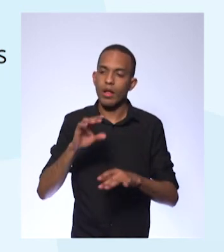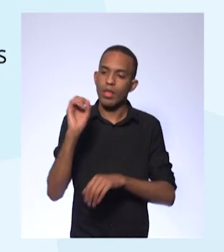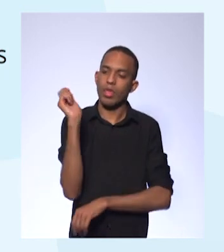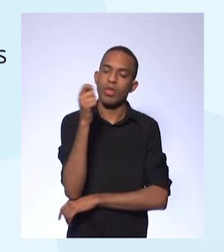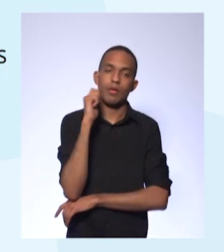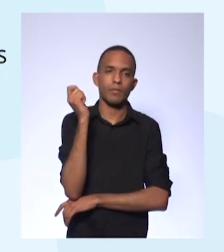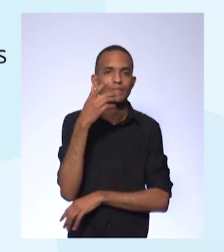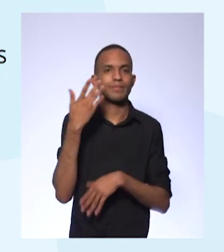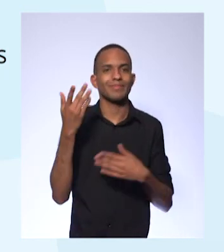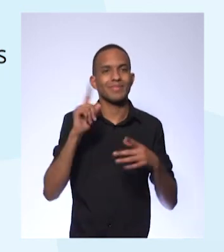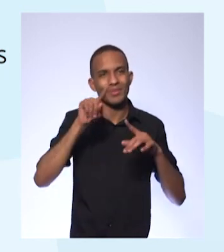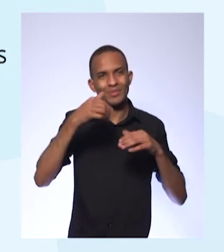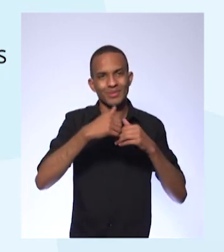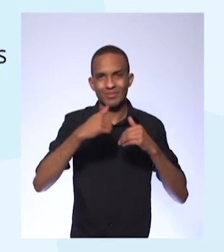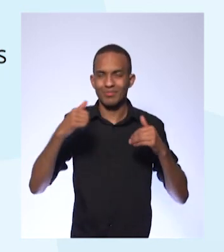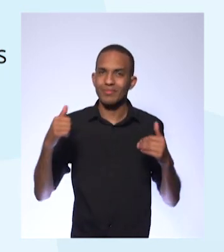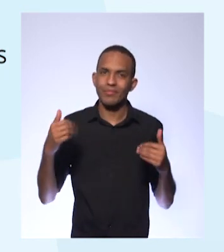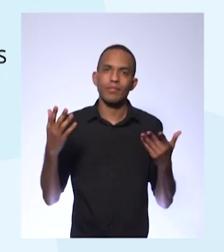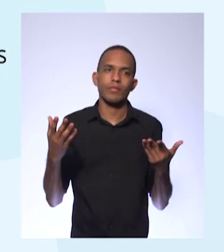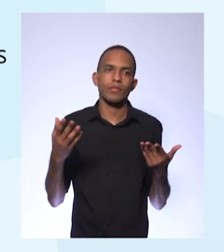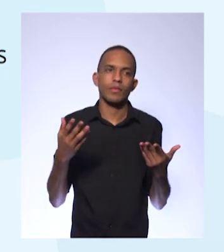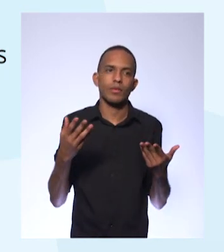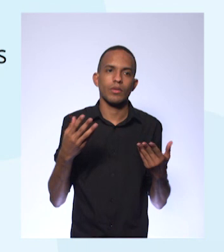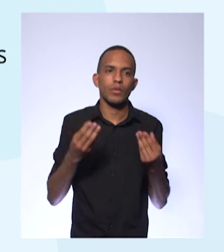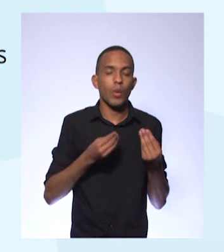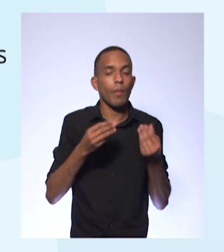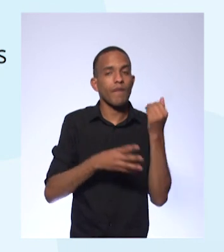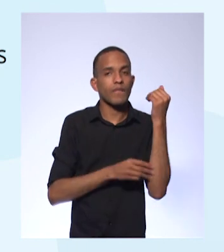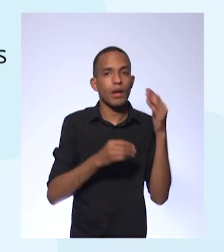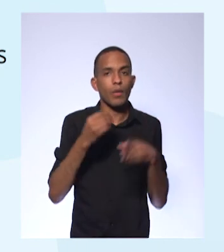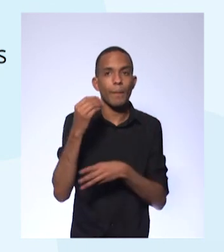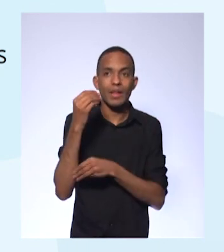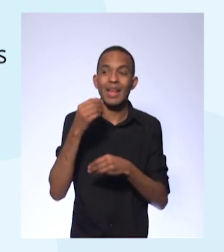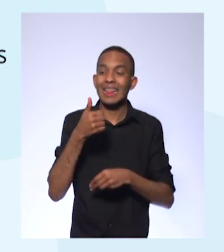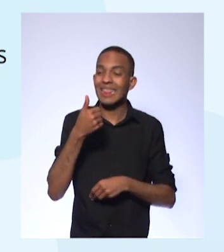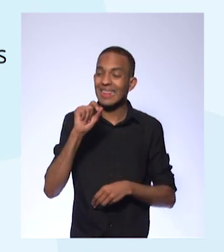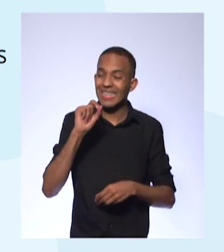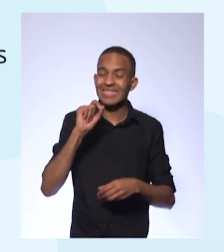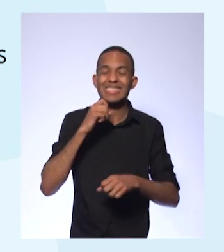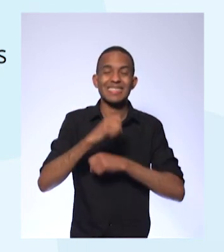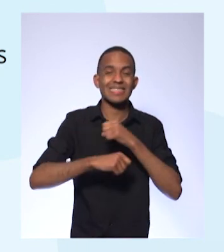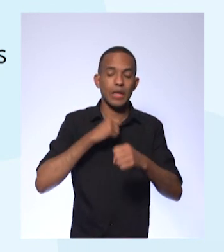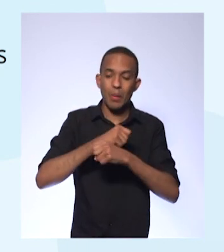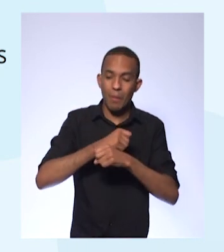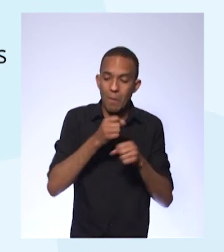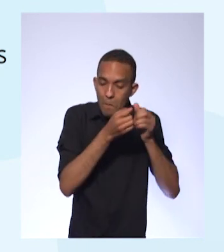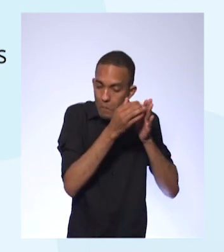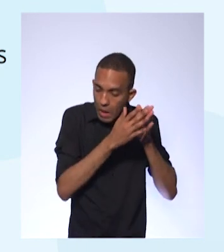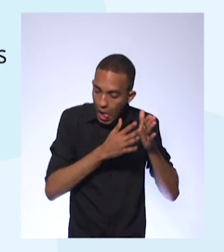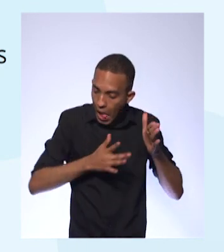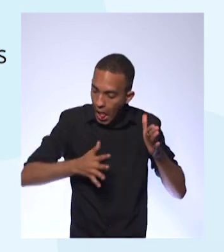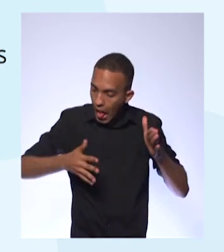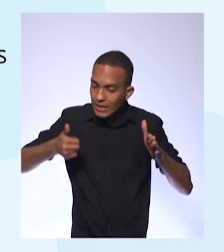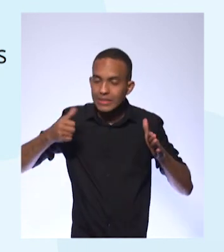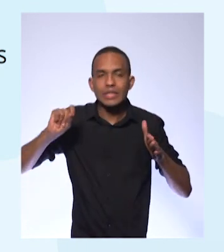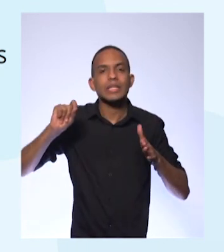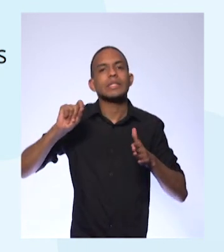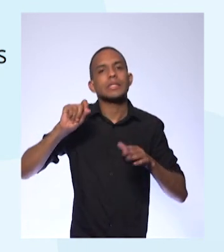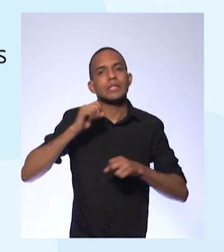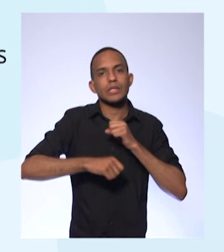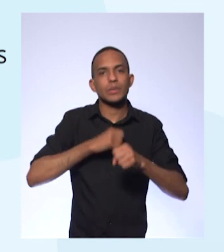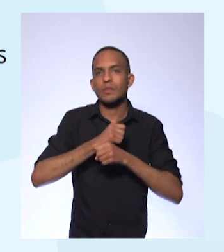eles acabam se separando. Lembrando que a Farroupilha durou 10 anos. Foi uma revolta de 10 anos. É por isso que ela é tão